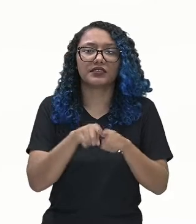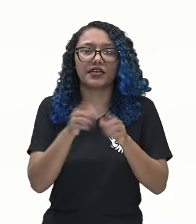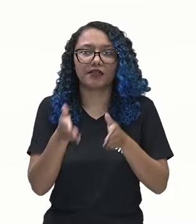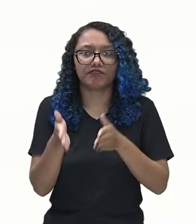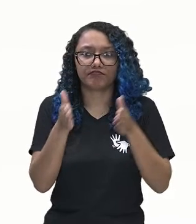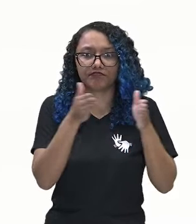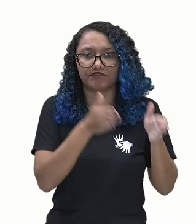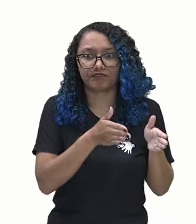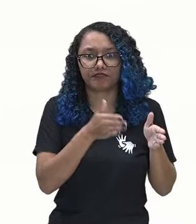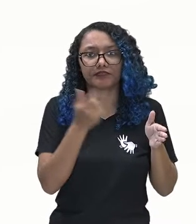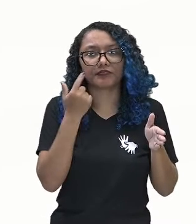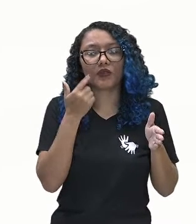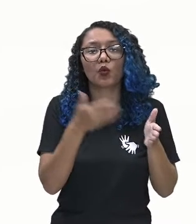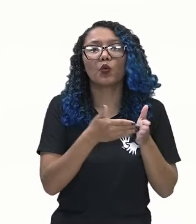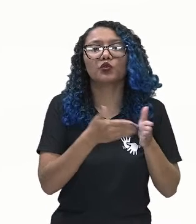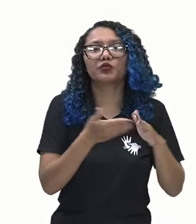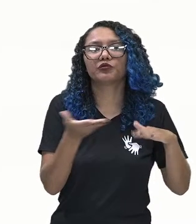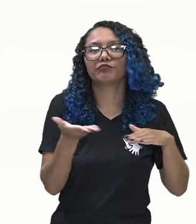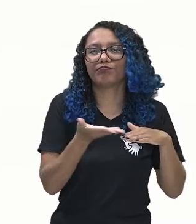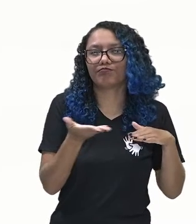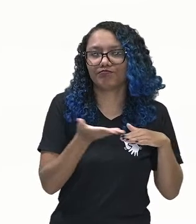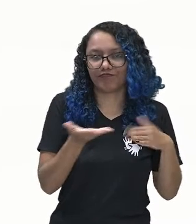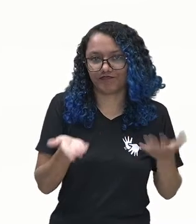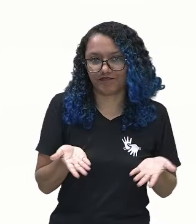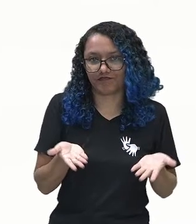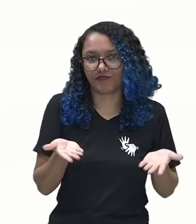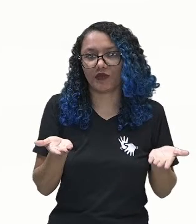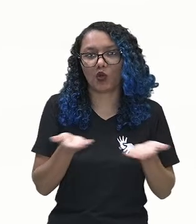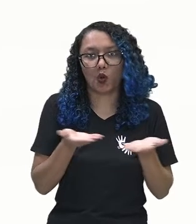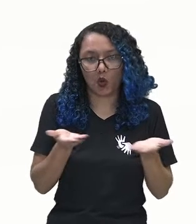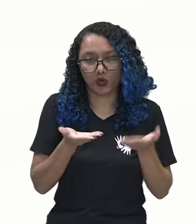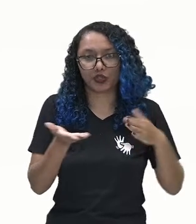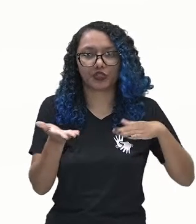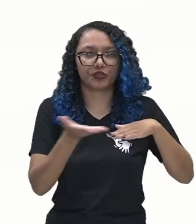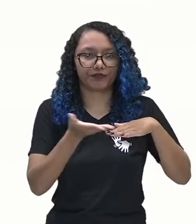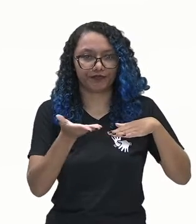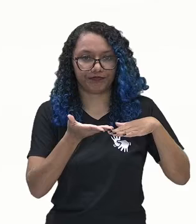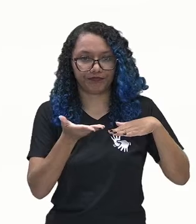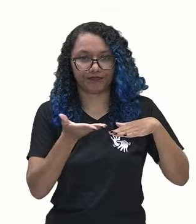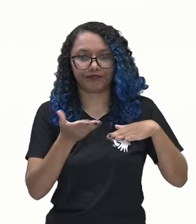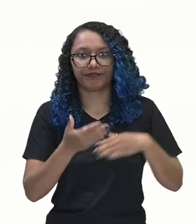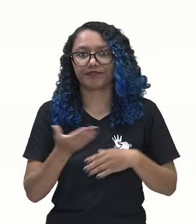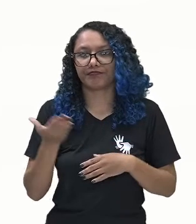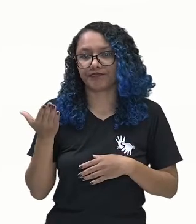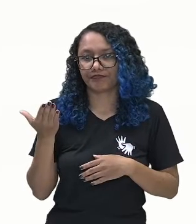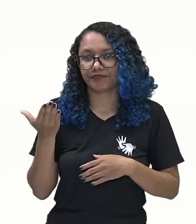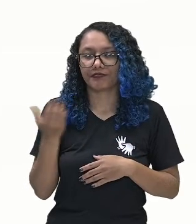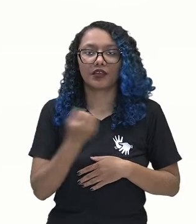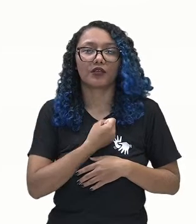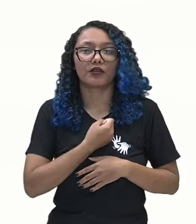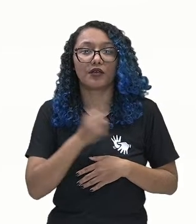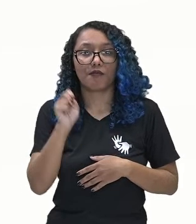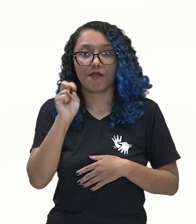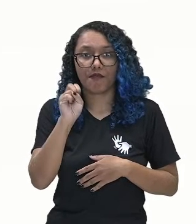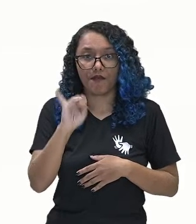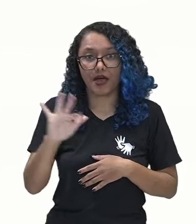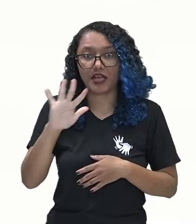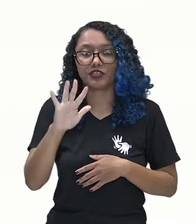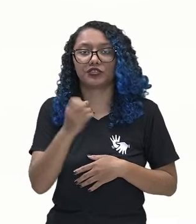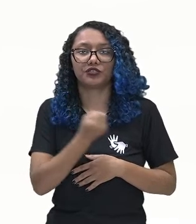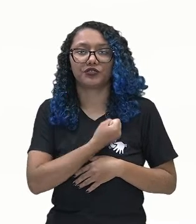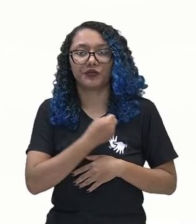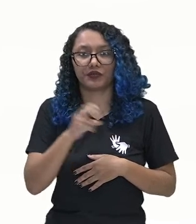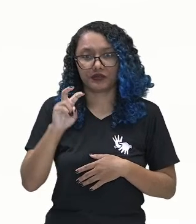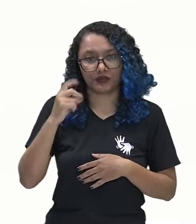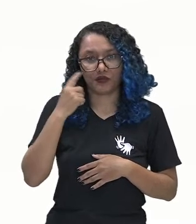Contemporânea, né? Então, nós temos atualmente o que chamamos aí, onde eu enumerei para vocês no número 5, a Idade Contemporânea,